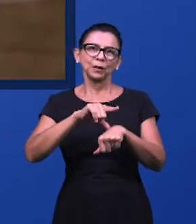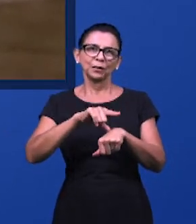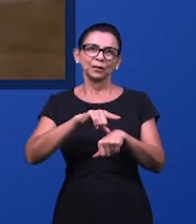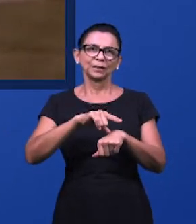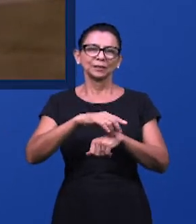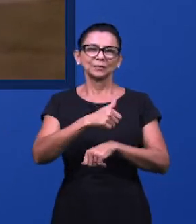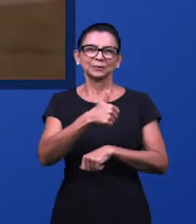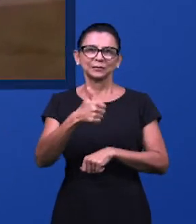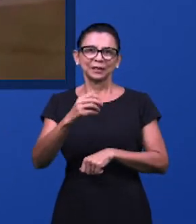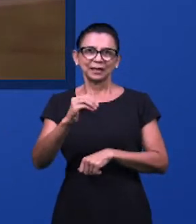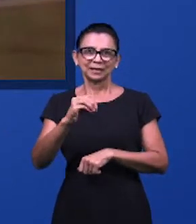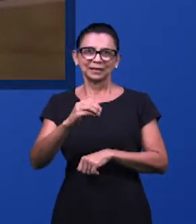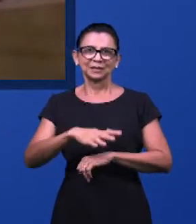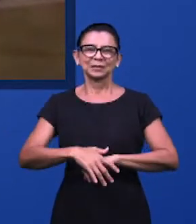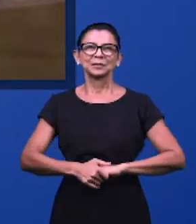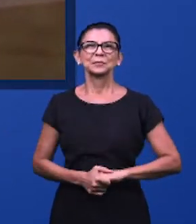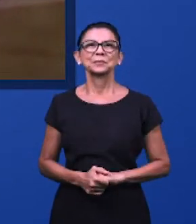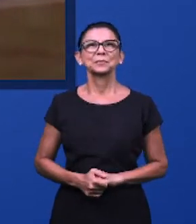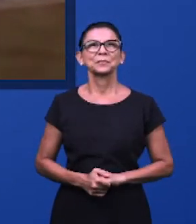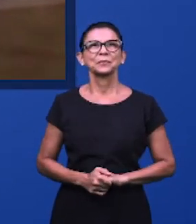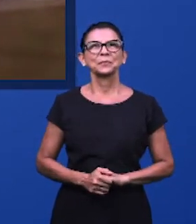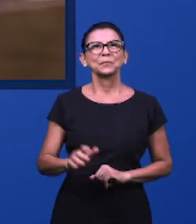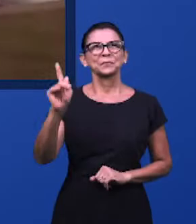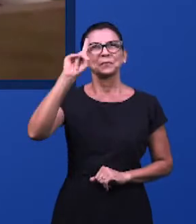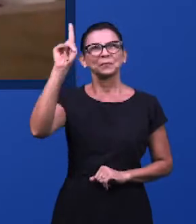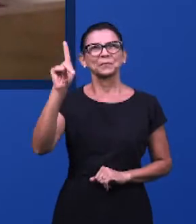hora 10ª. Na paz do Senhor.